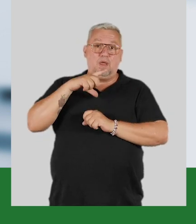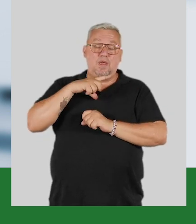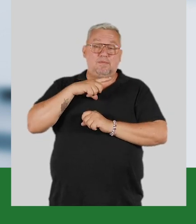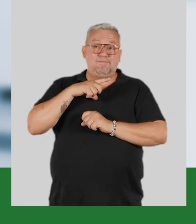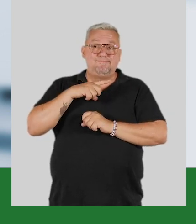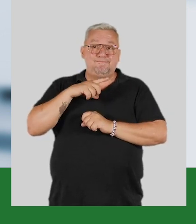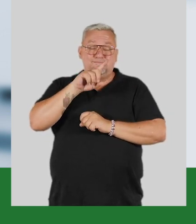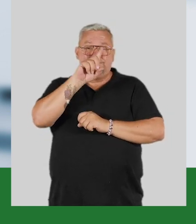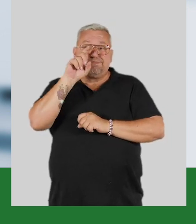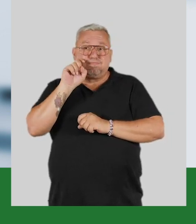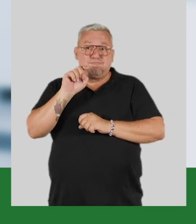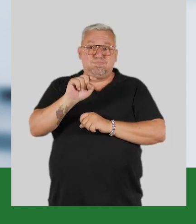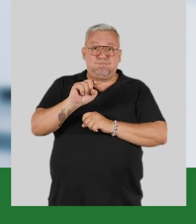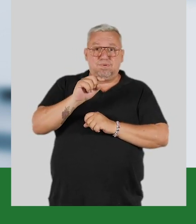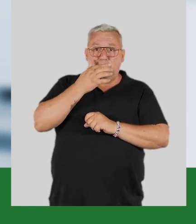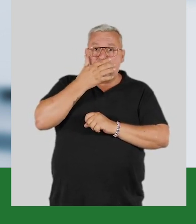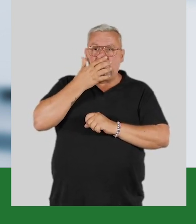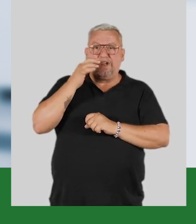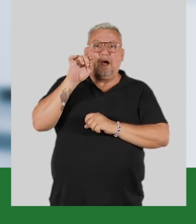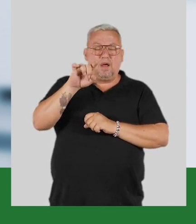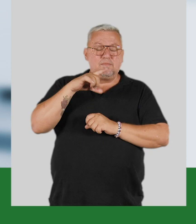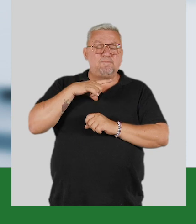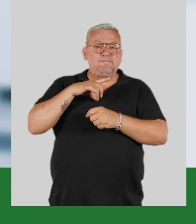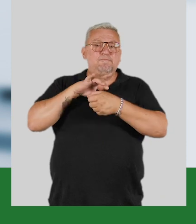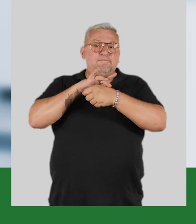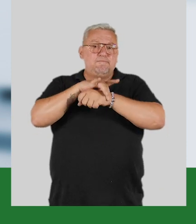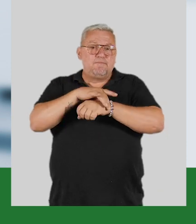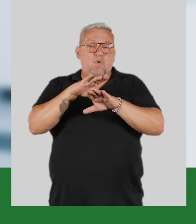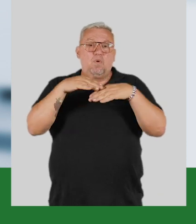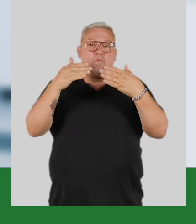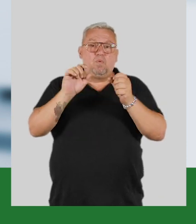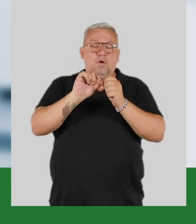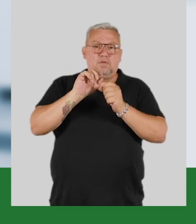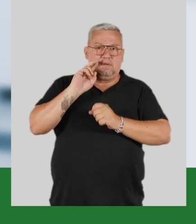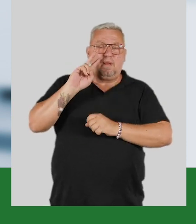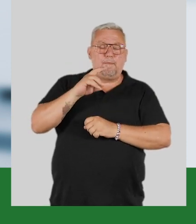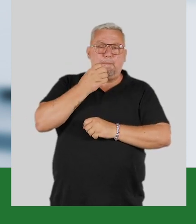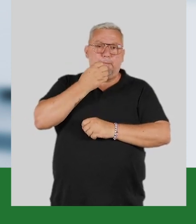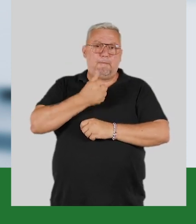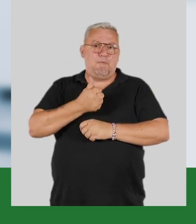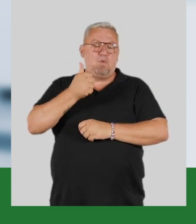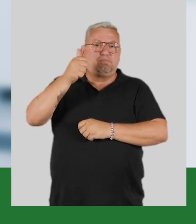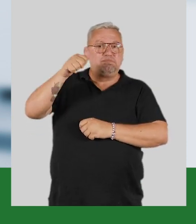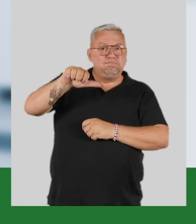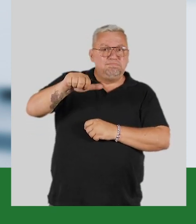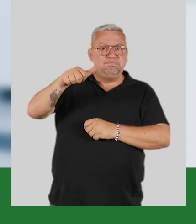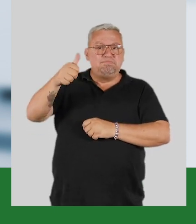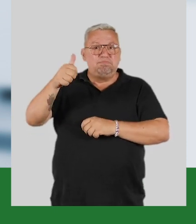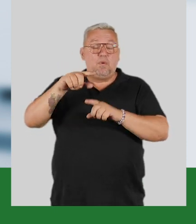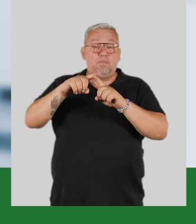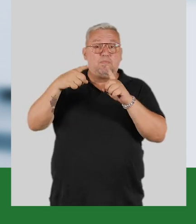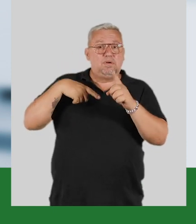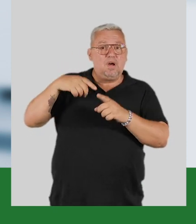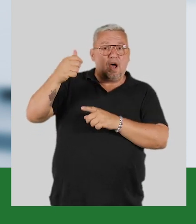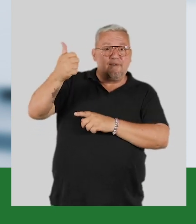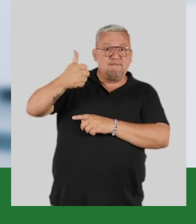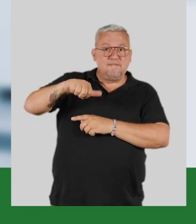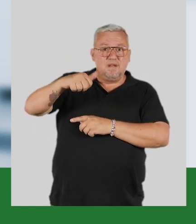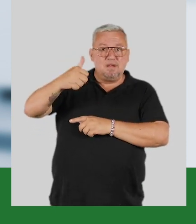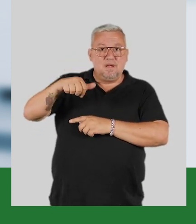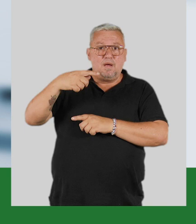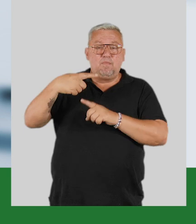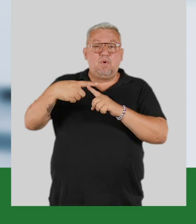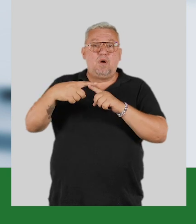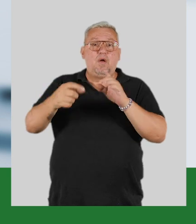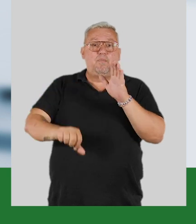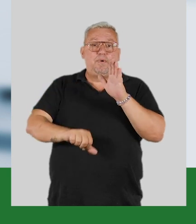certa incerteza com relação a tanto a segurança quanto a eficácia. Só que a gente precisa avaliar algumas coisas. Primeiro, por ser